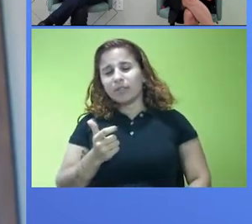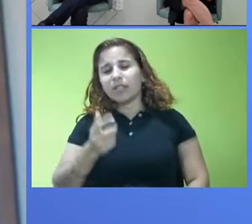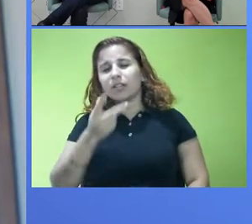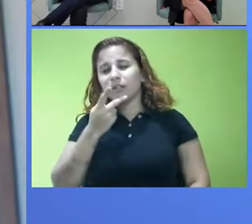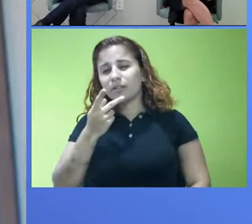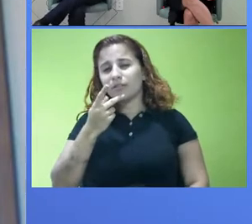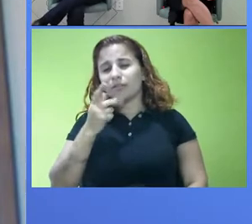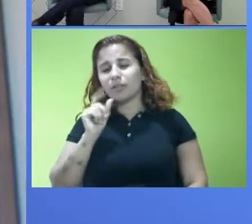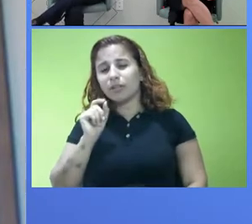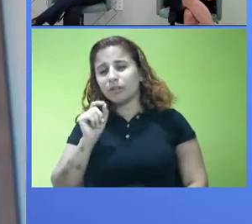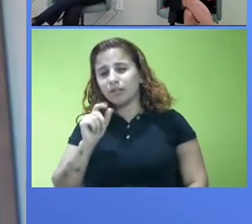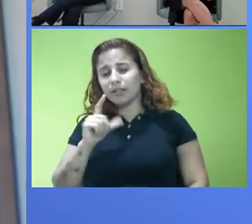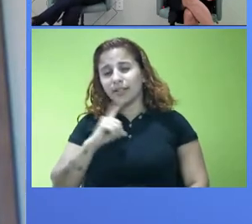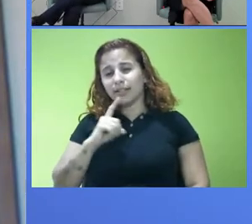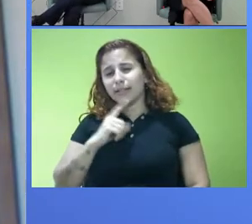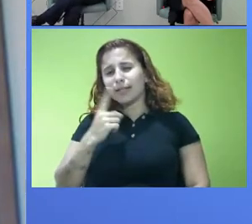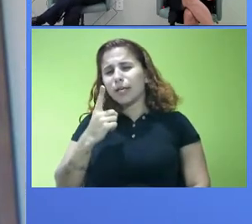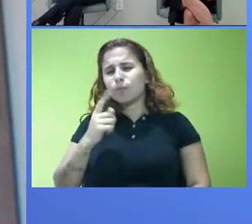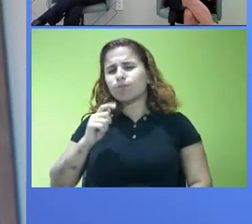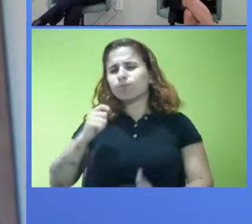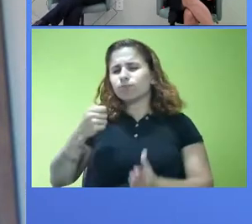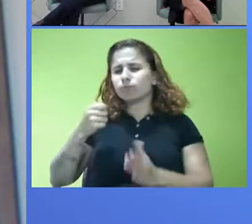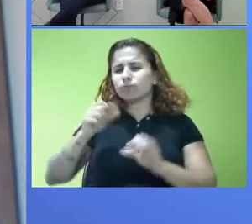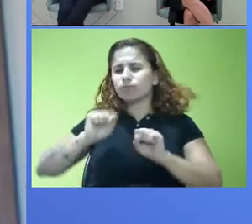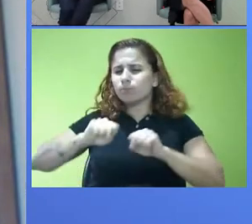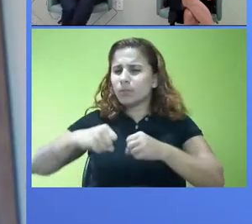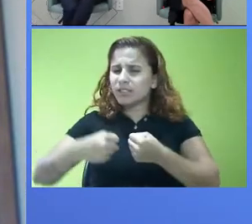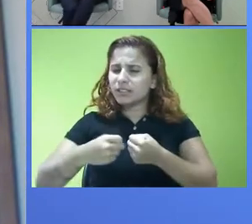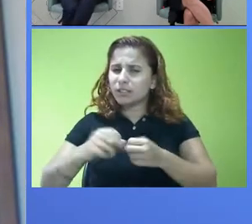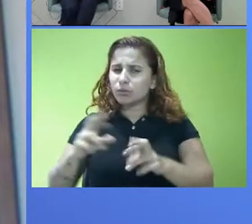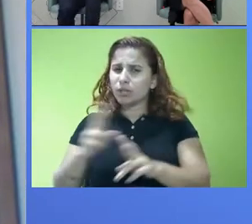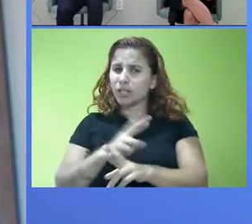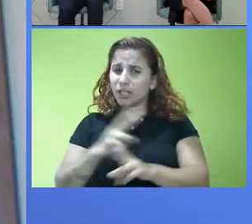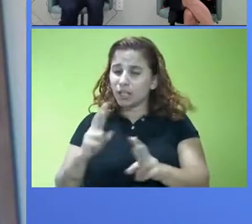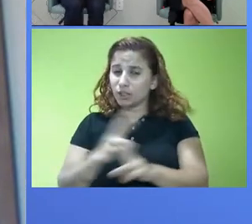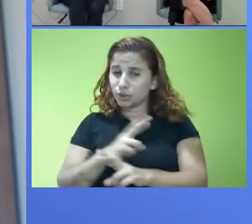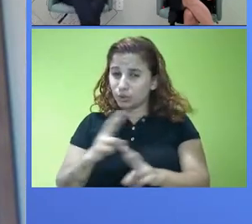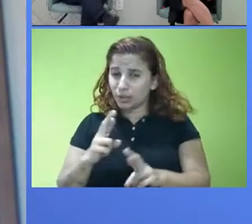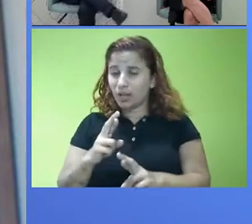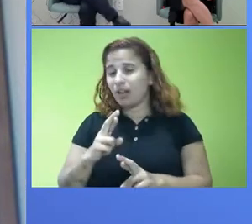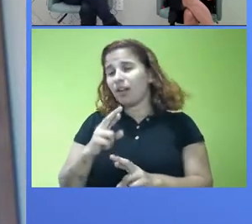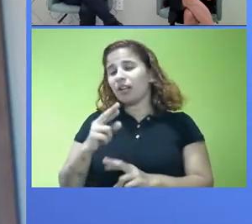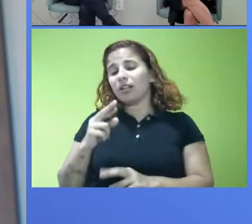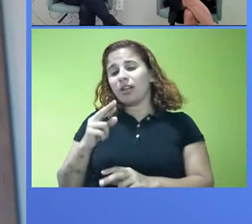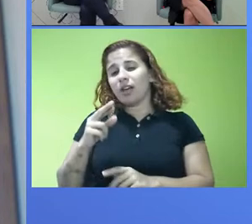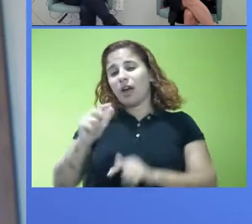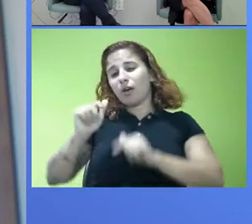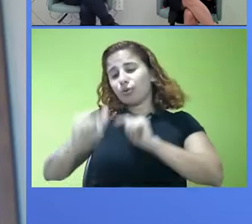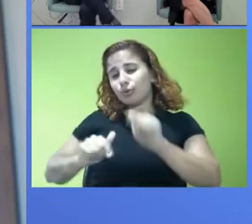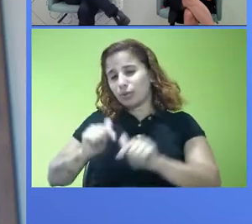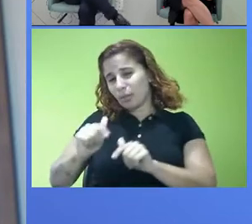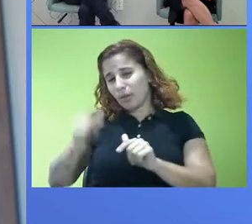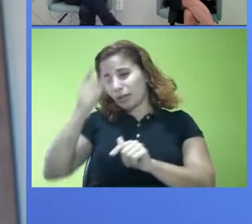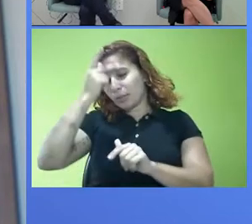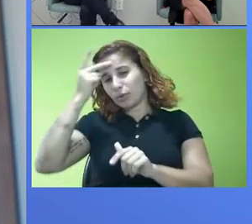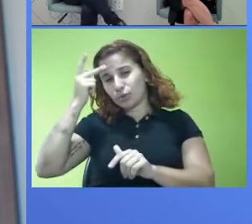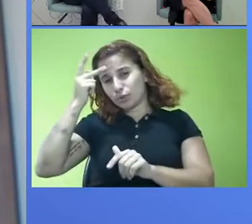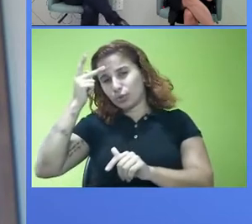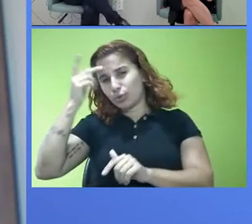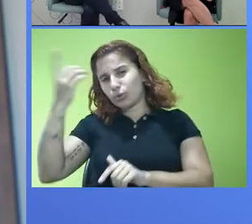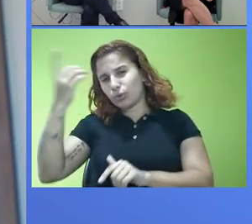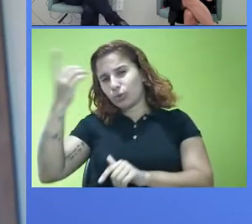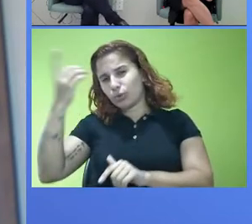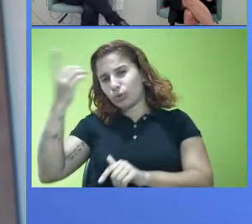ao trabalho para as pessoas com deficiência. Esse dado, e aqui a gente está falando, um recorte do recorte, né, que são os assistentes